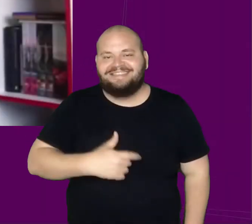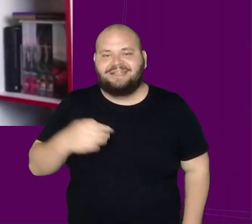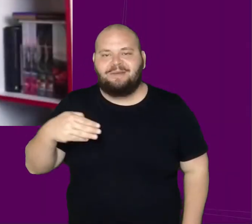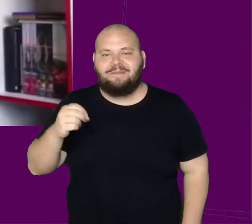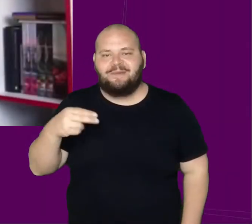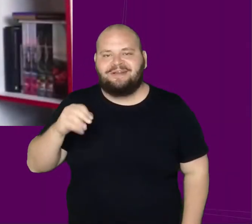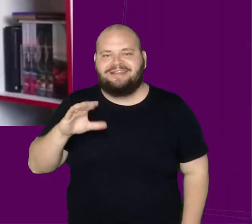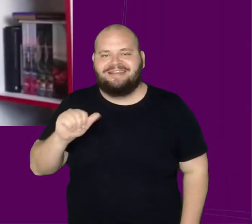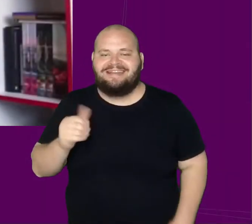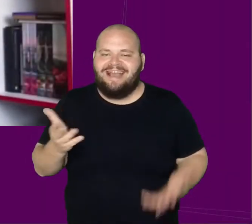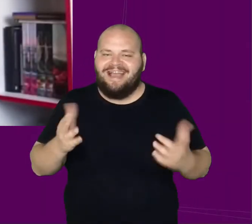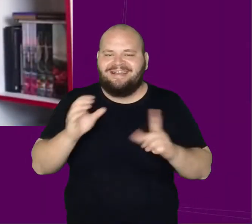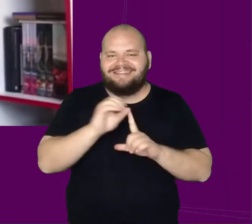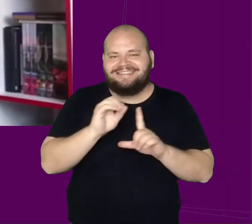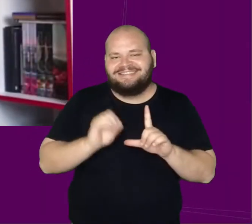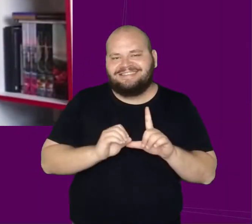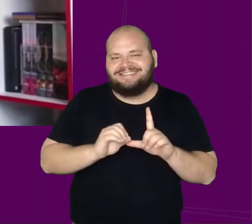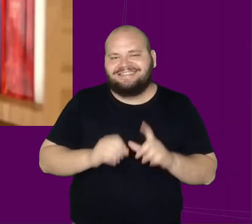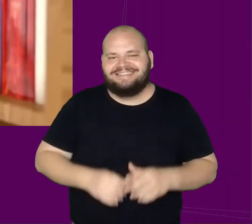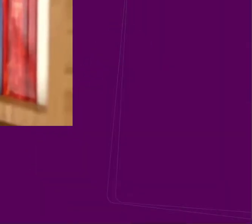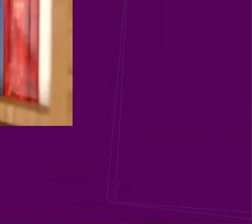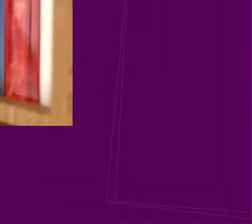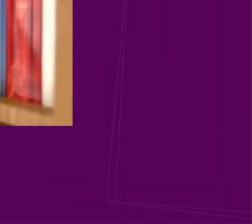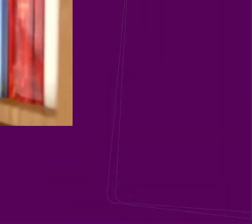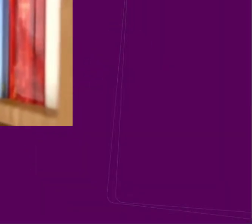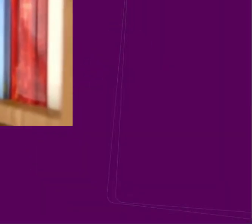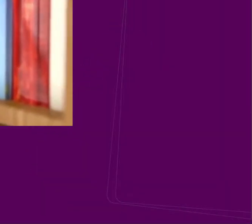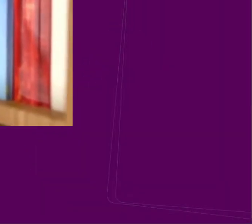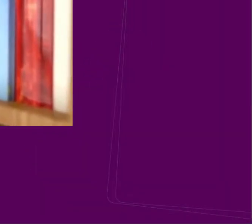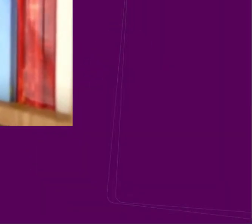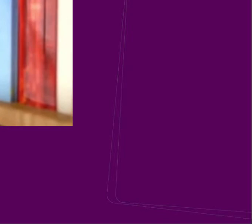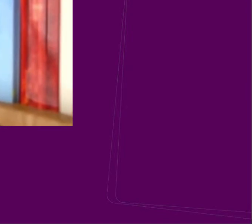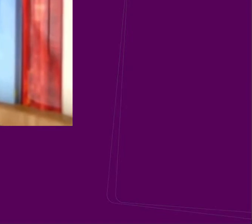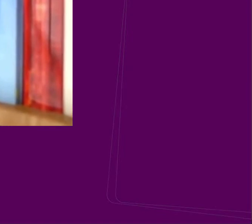Olá pessoal, eu sou a Mônica e esse é Letras na Rede.